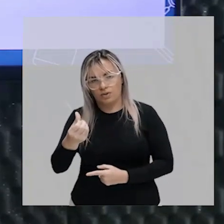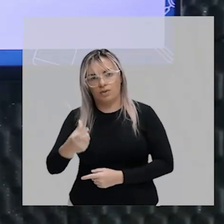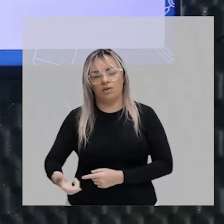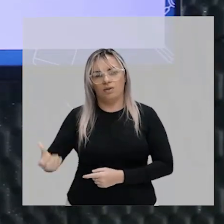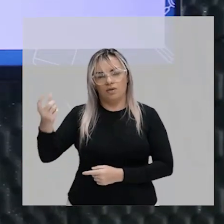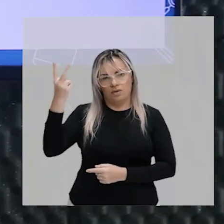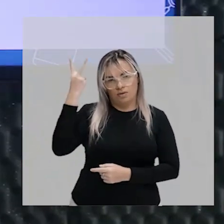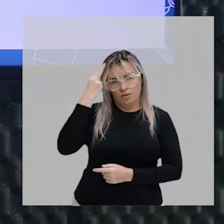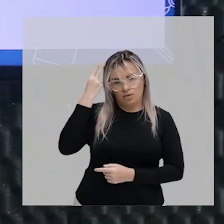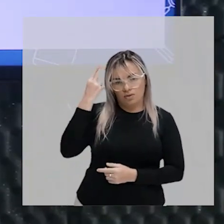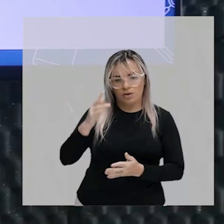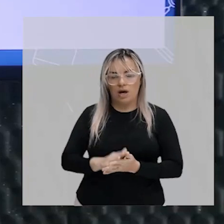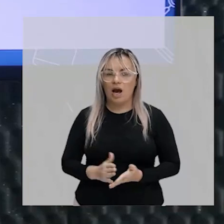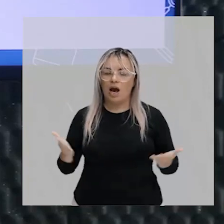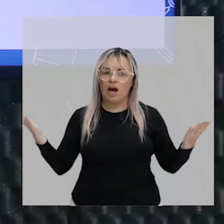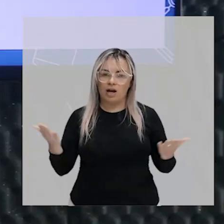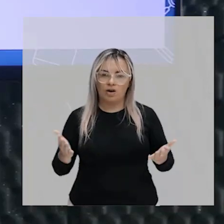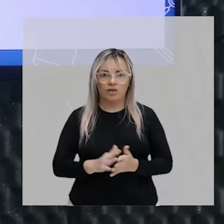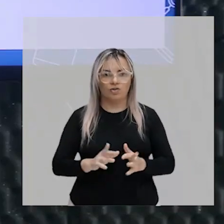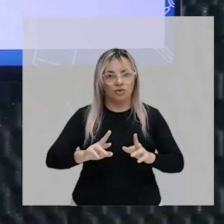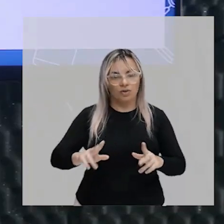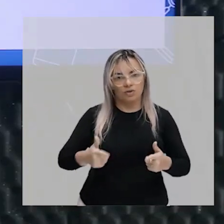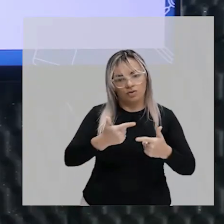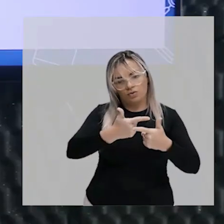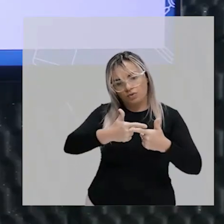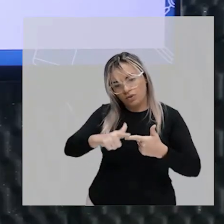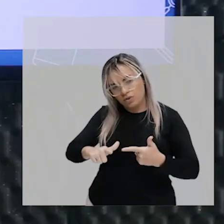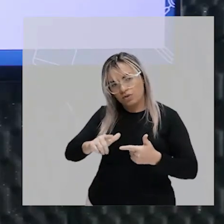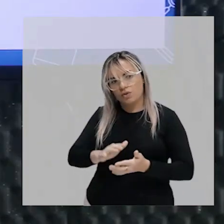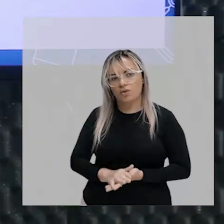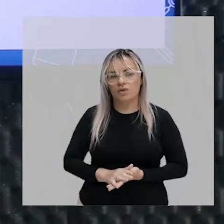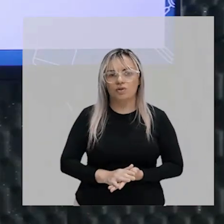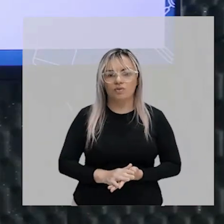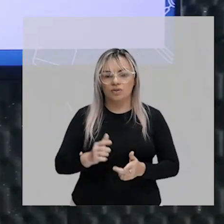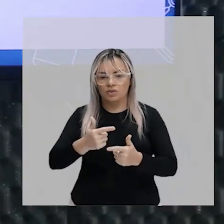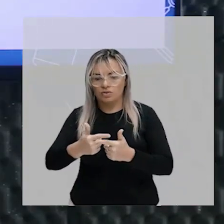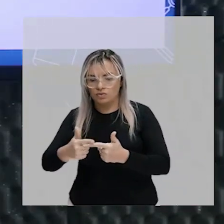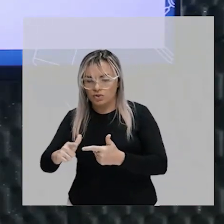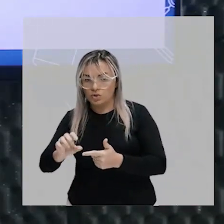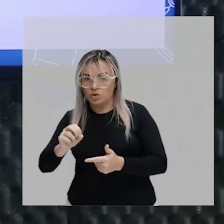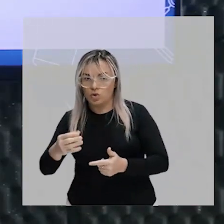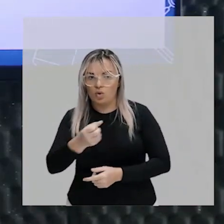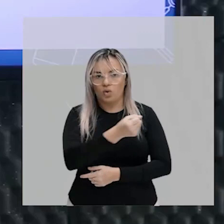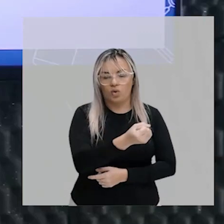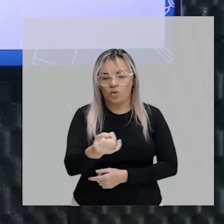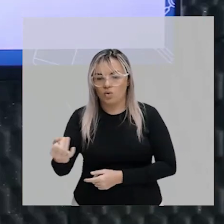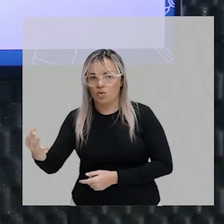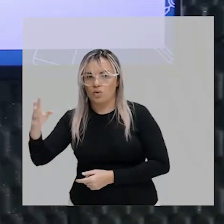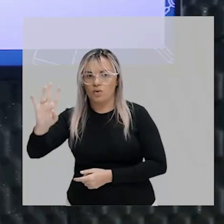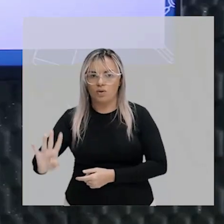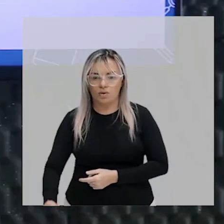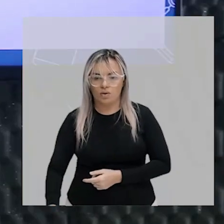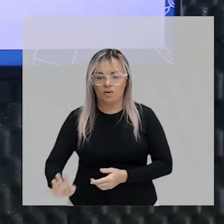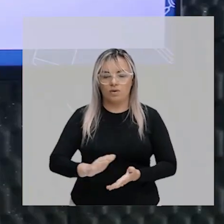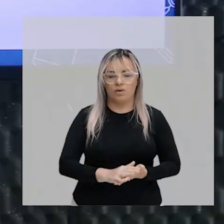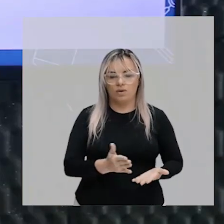A ideia é você fazer a divisão ou a fatoração que Segue o mesmo princípio Tá bom então no caso do conjunto dos divisores